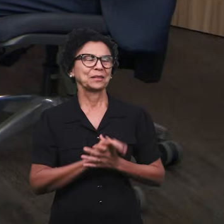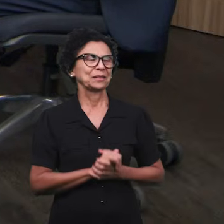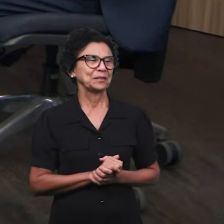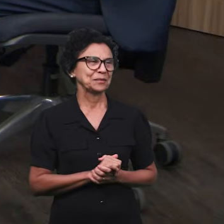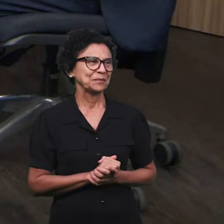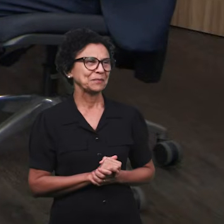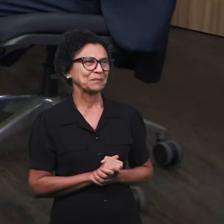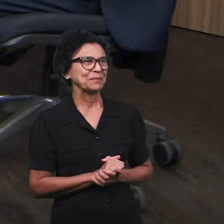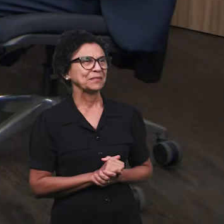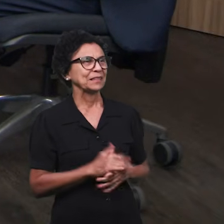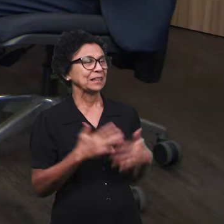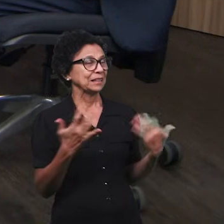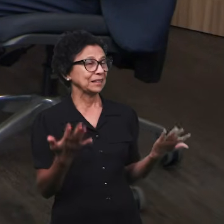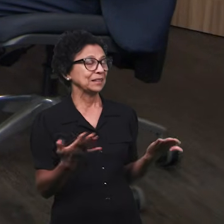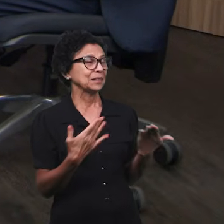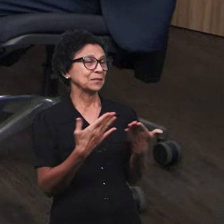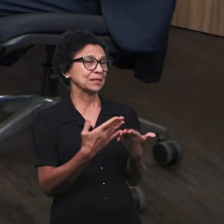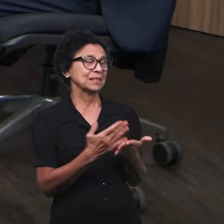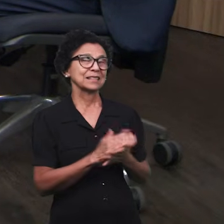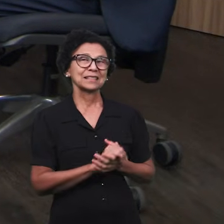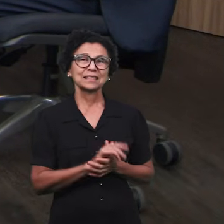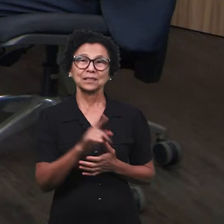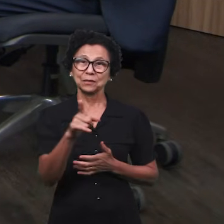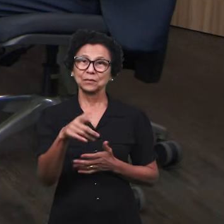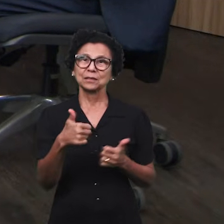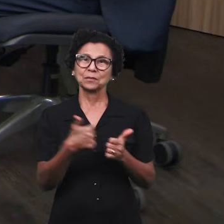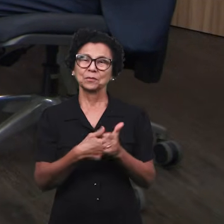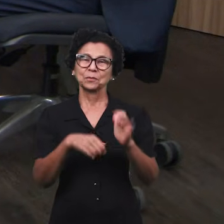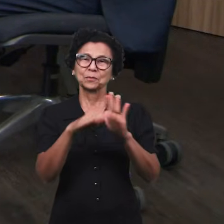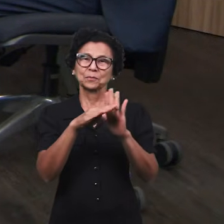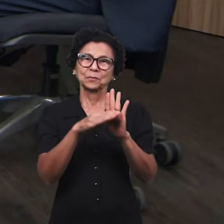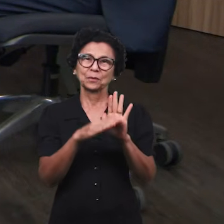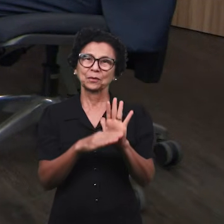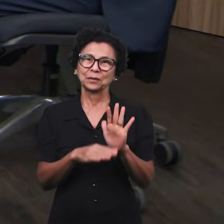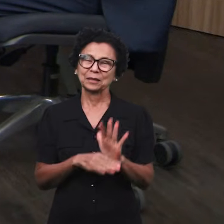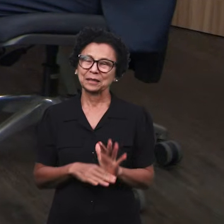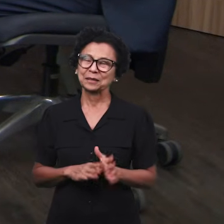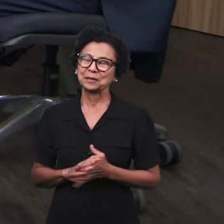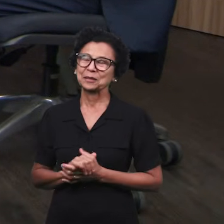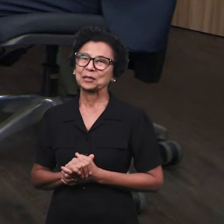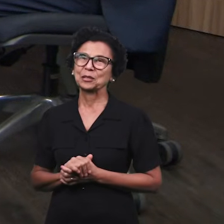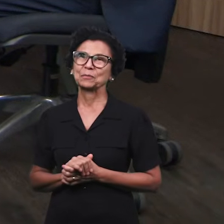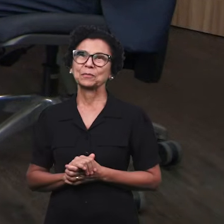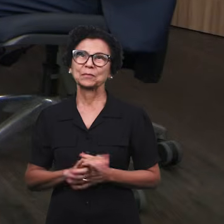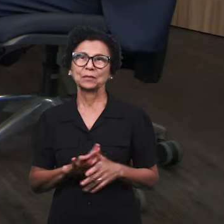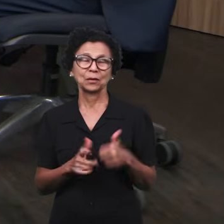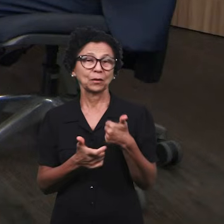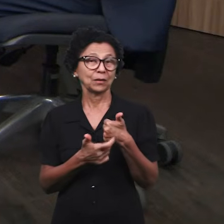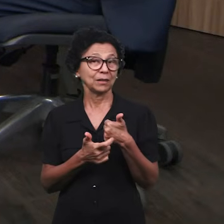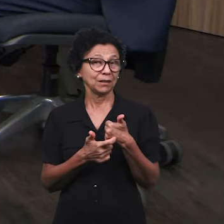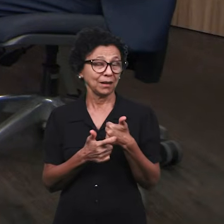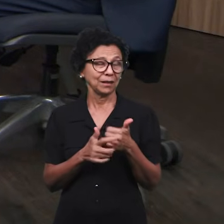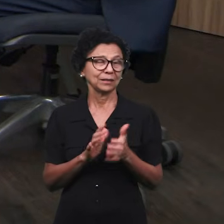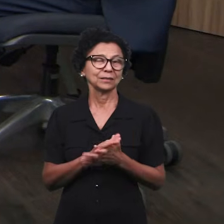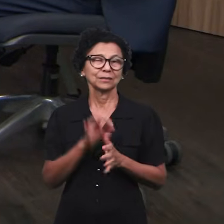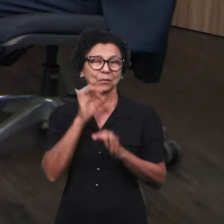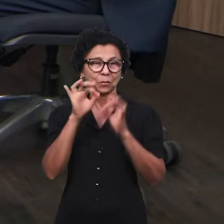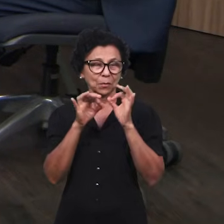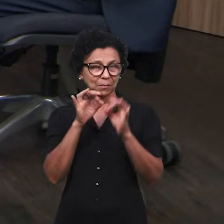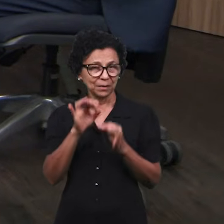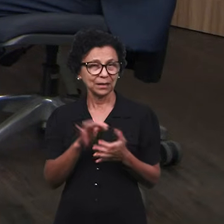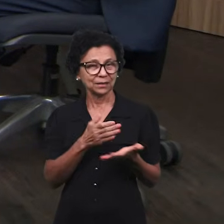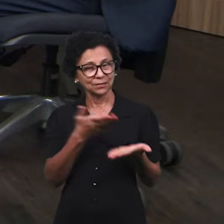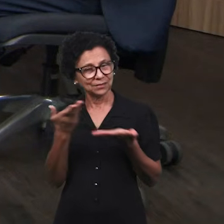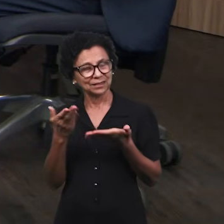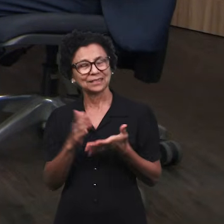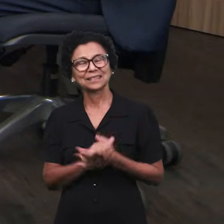Priscila e até aqui que você nos acompanhou, você que até agora não deixou o seu like, até agora não comentou, peço que, por